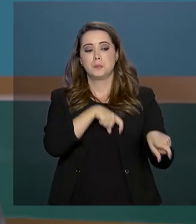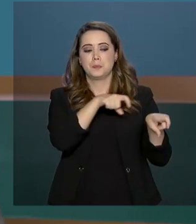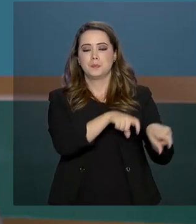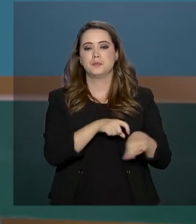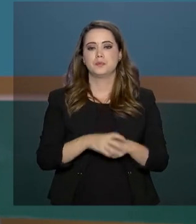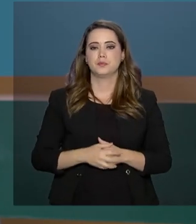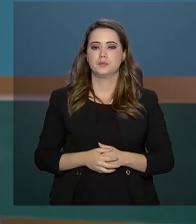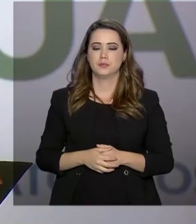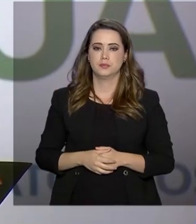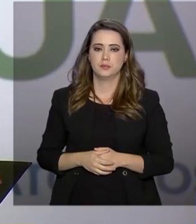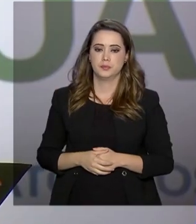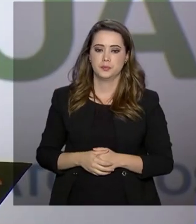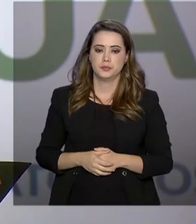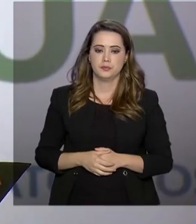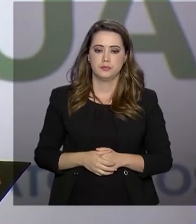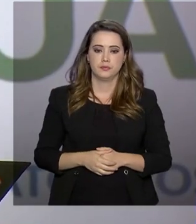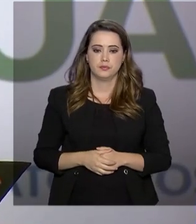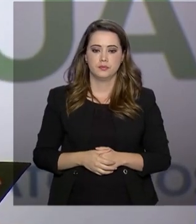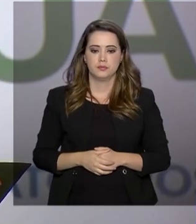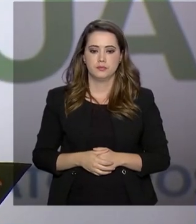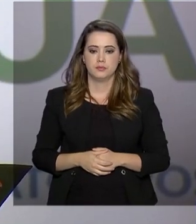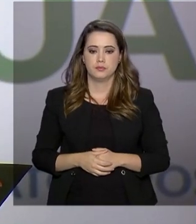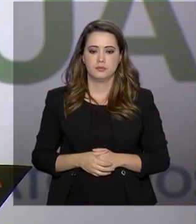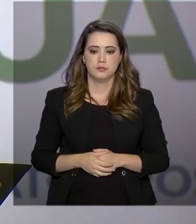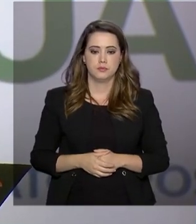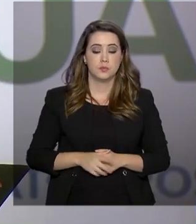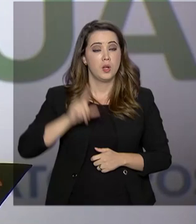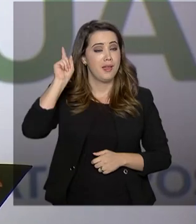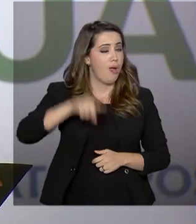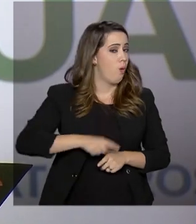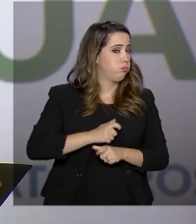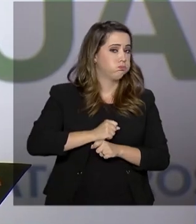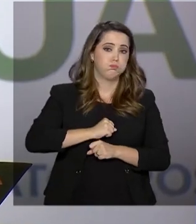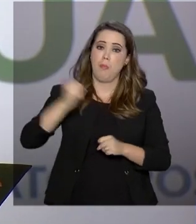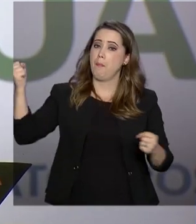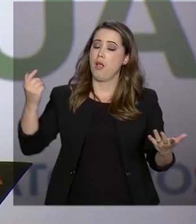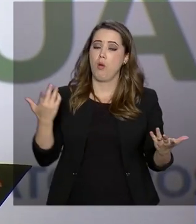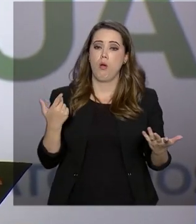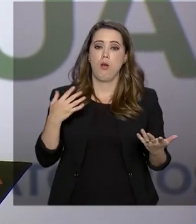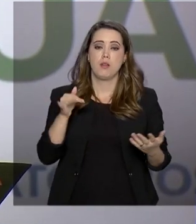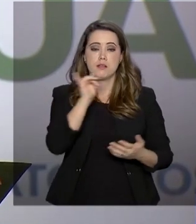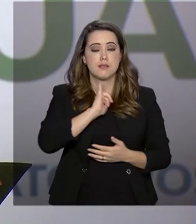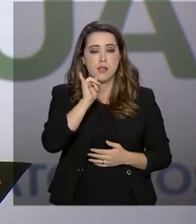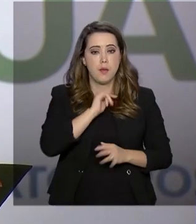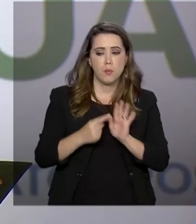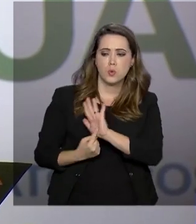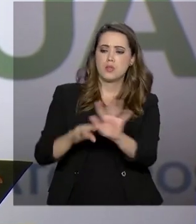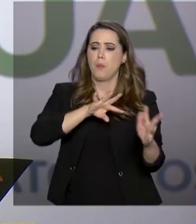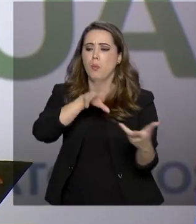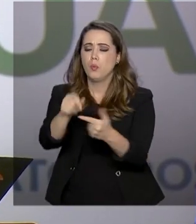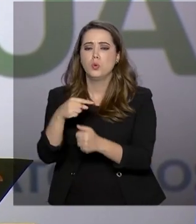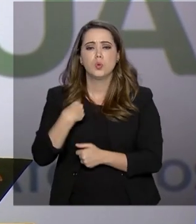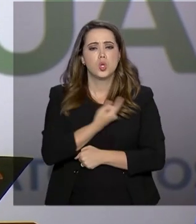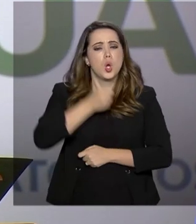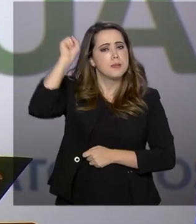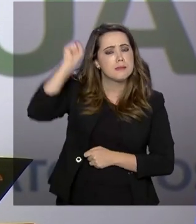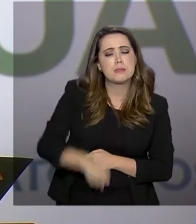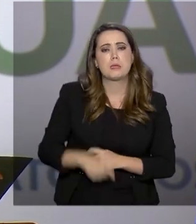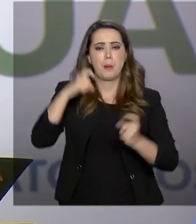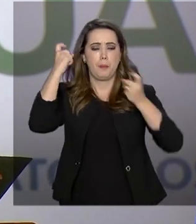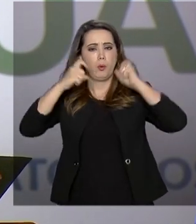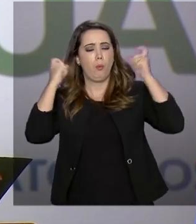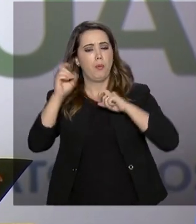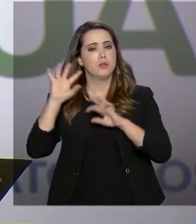rural eu moro exemplo que nós podemos dar ao mundo que estamos sim preocupados com o meio ambiente